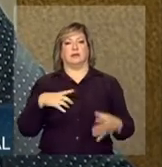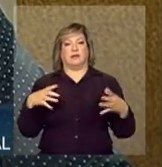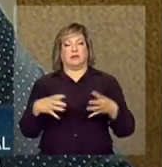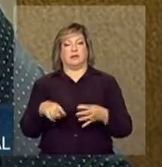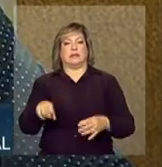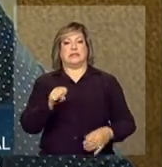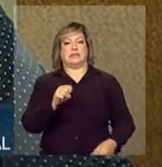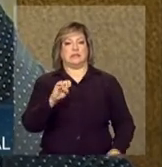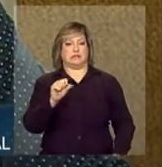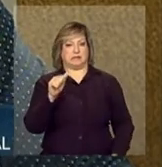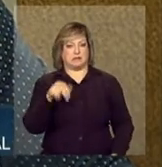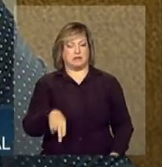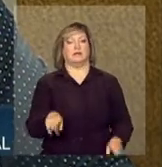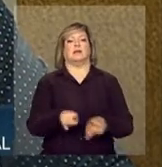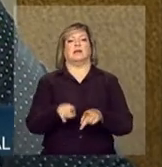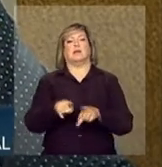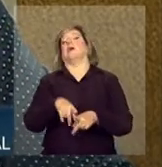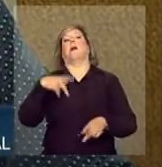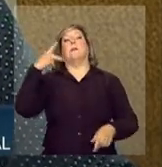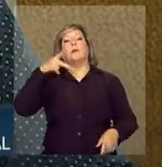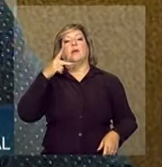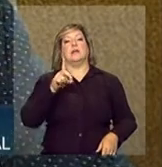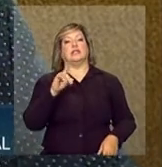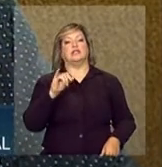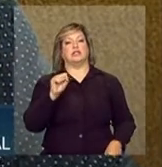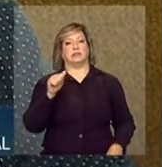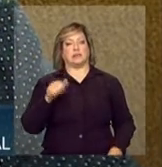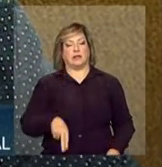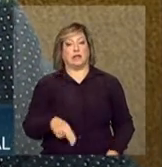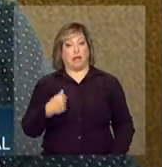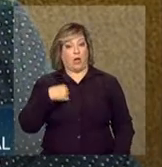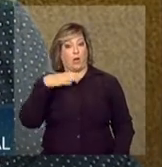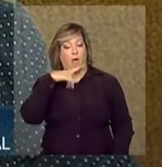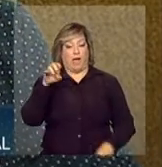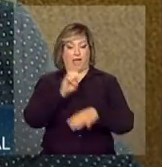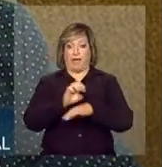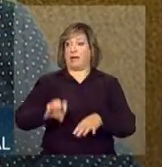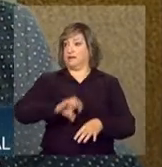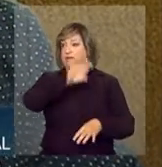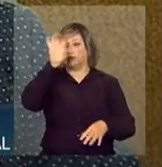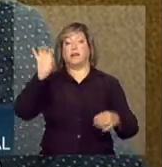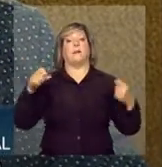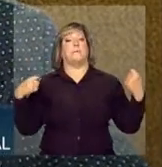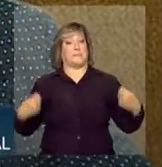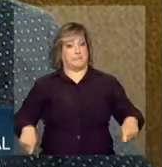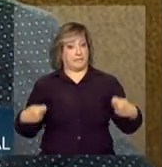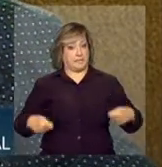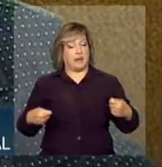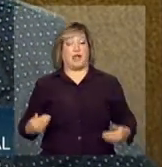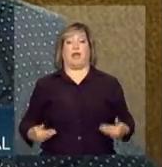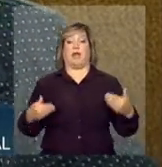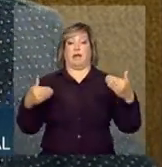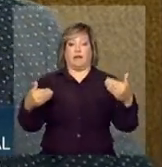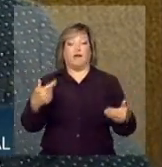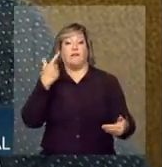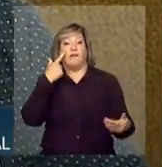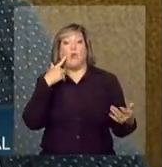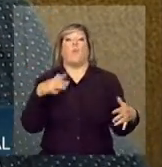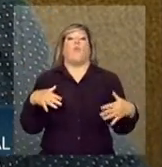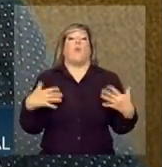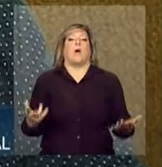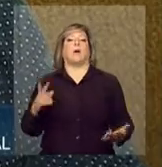no CISAM e nas políticas de SAM. Eu acho que os estados têm que avançar e que a gente tem que ter mais claro quais são os seus